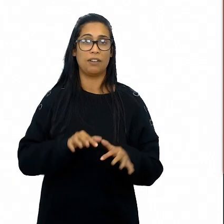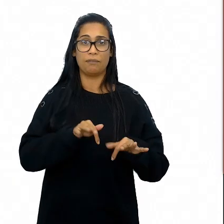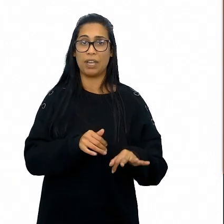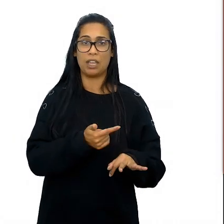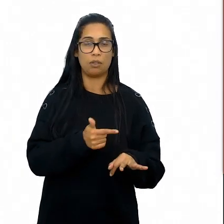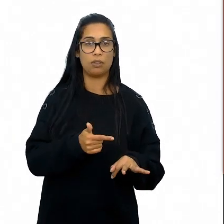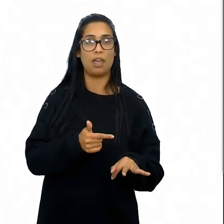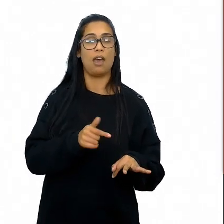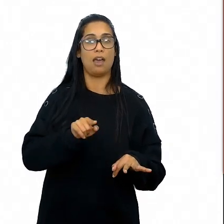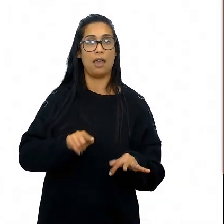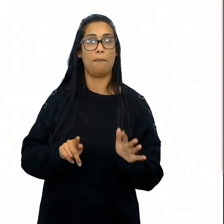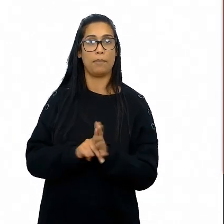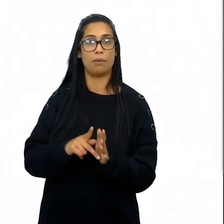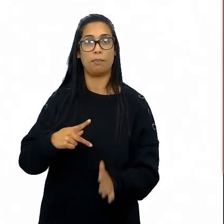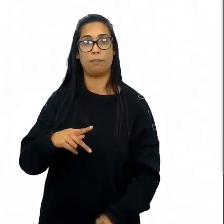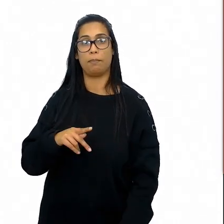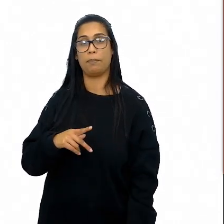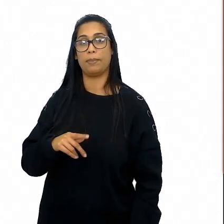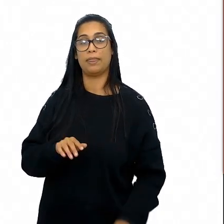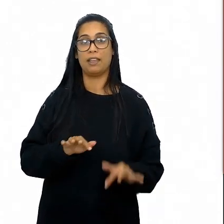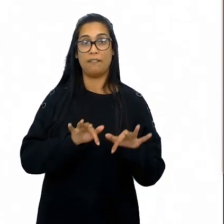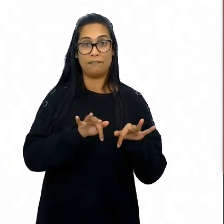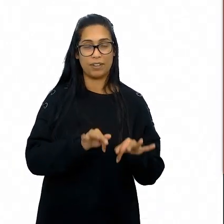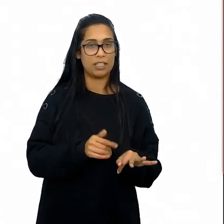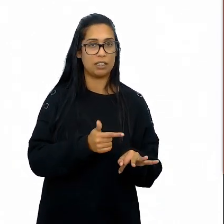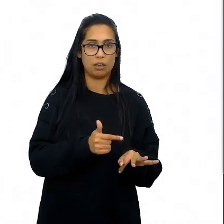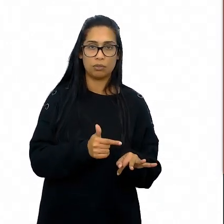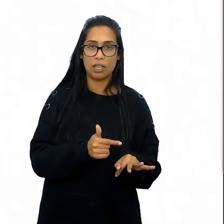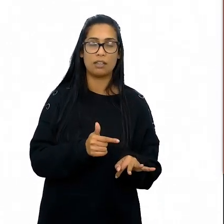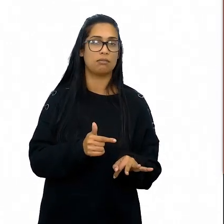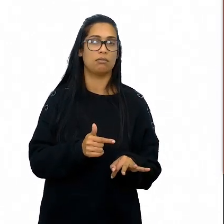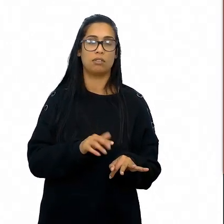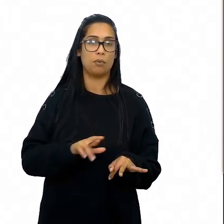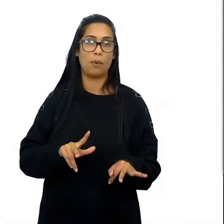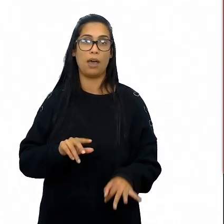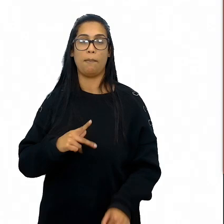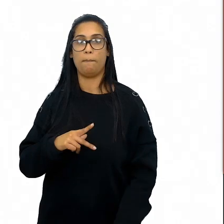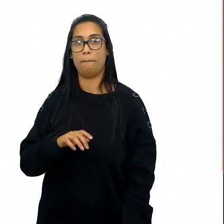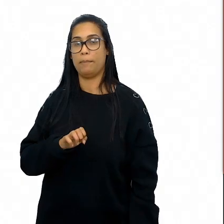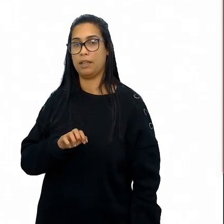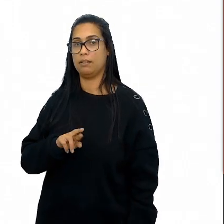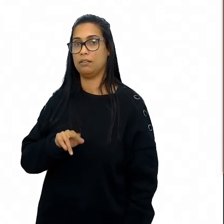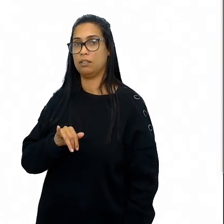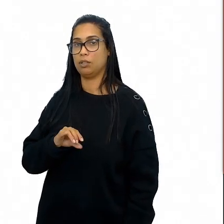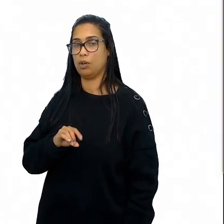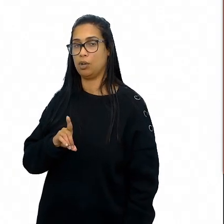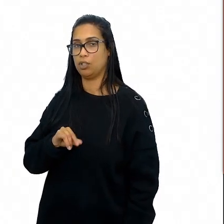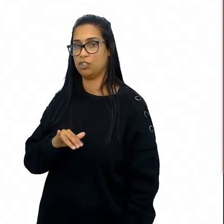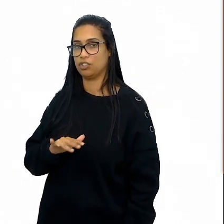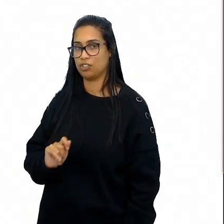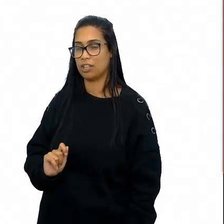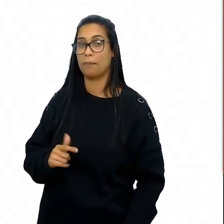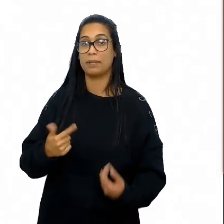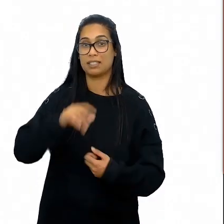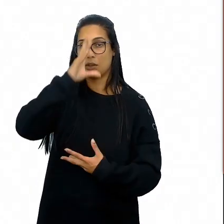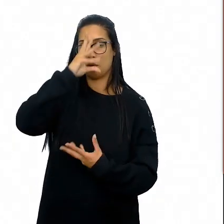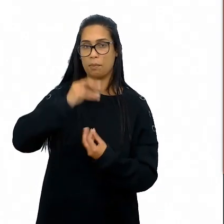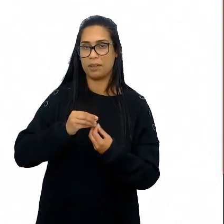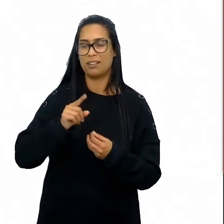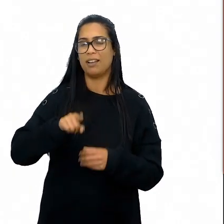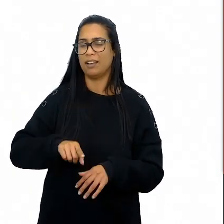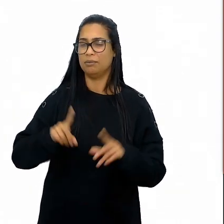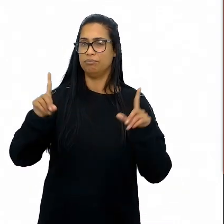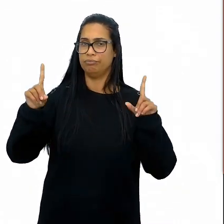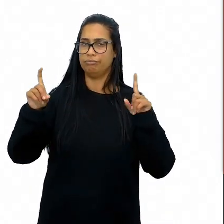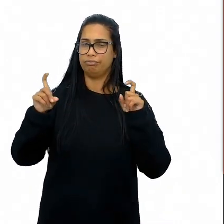né pela nossa experiência é o quanto é difícil né a gente conseguir aí na plena compreensão desse